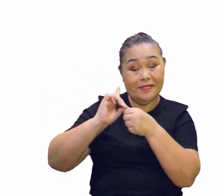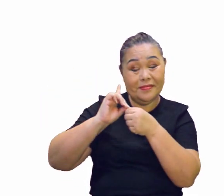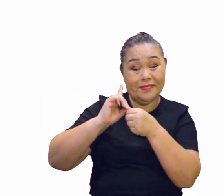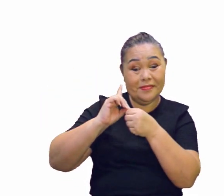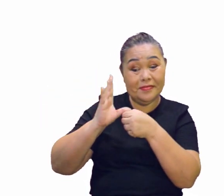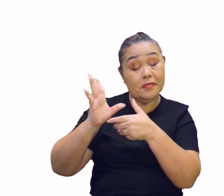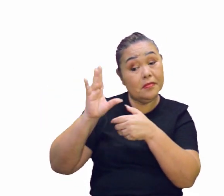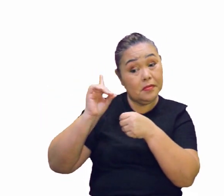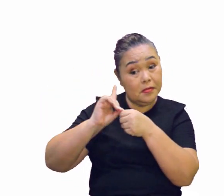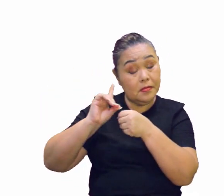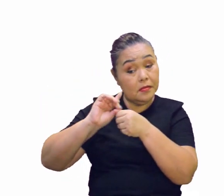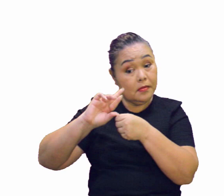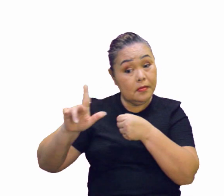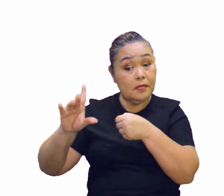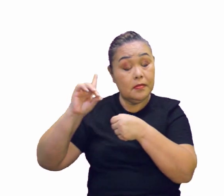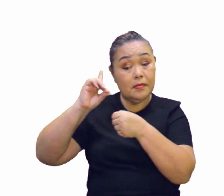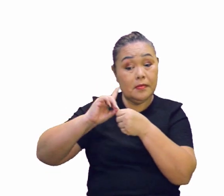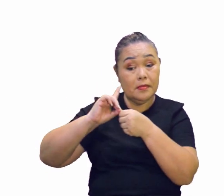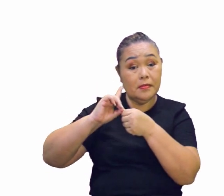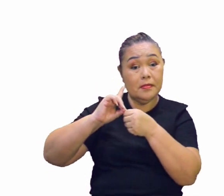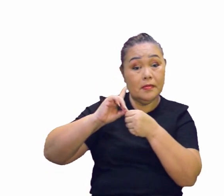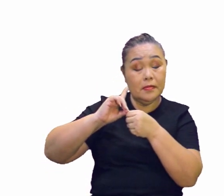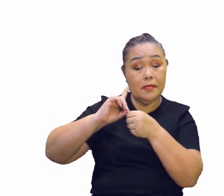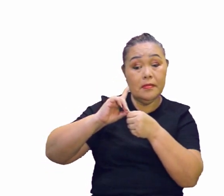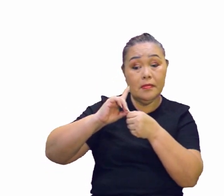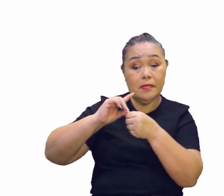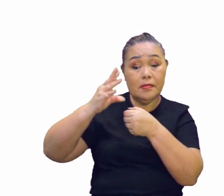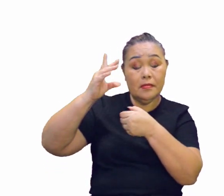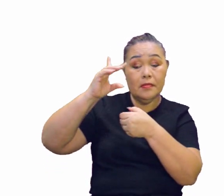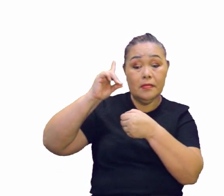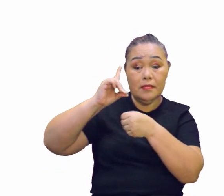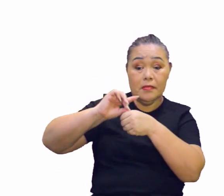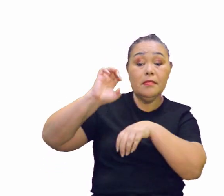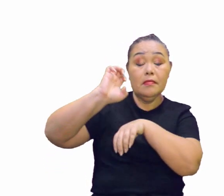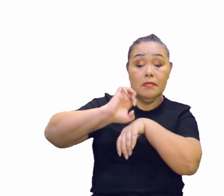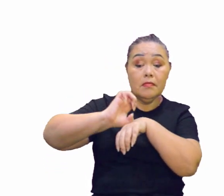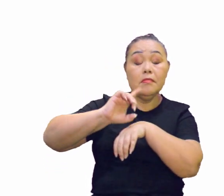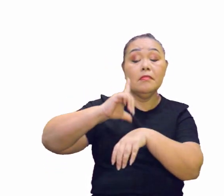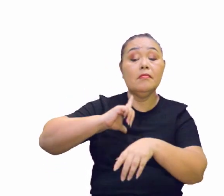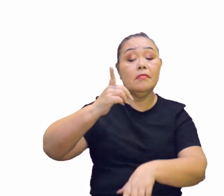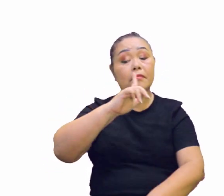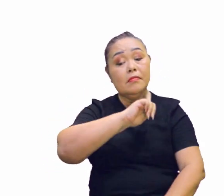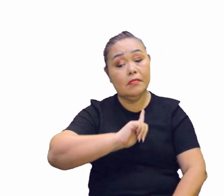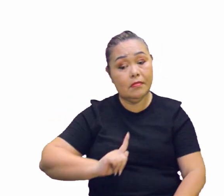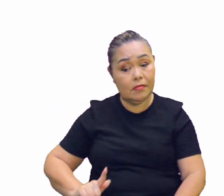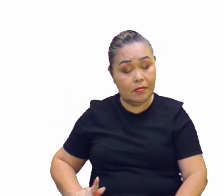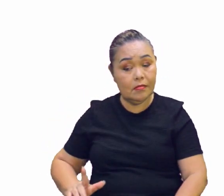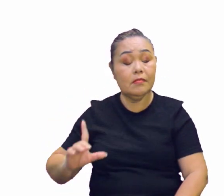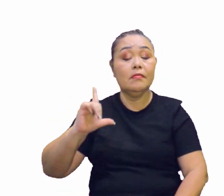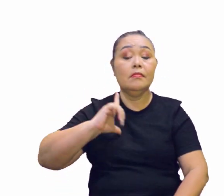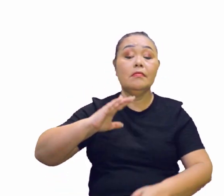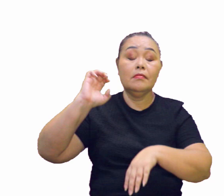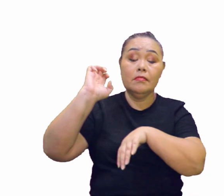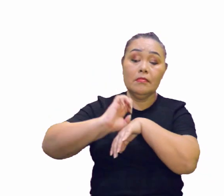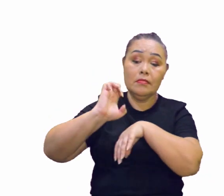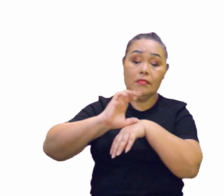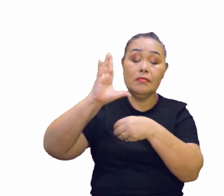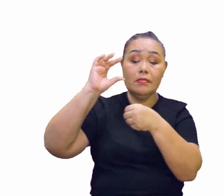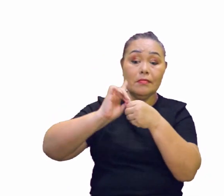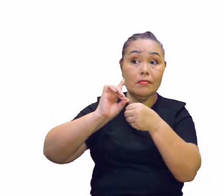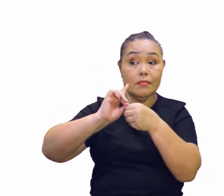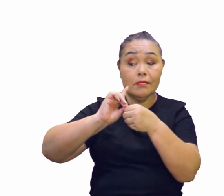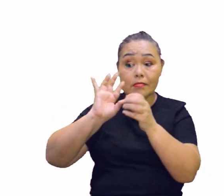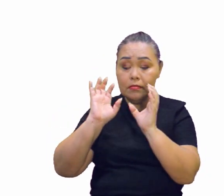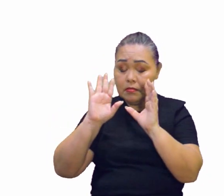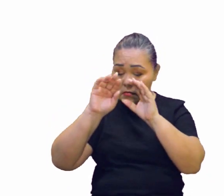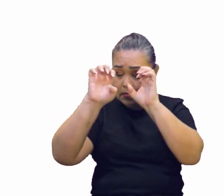tem status de estado, ele não é de Goiás. Ele tem um status de estado, ele tem governador, ele tem deputados distritais. Então, ele é